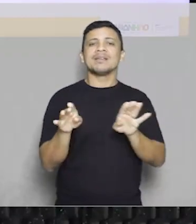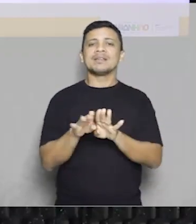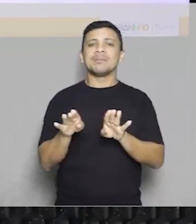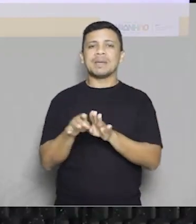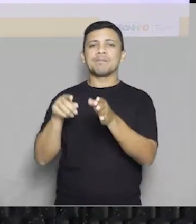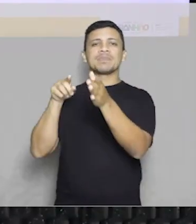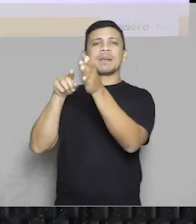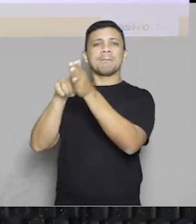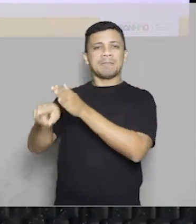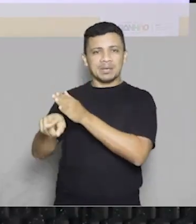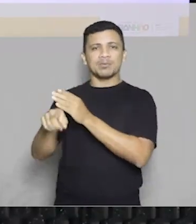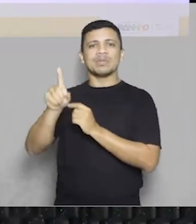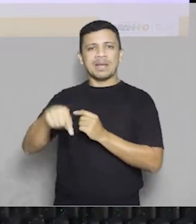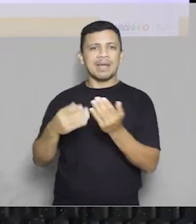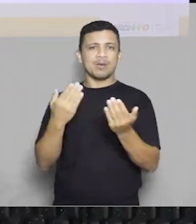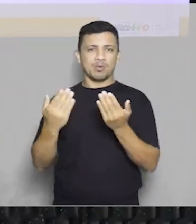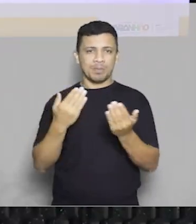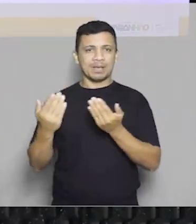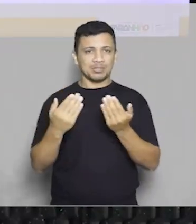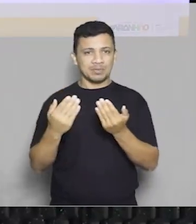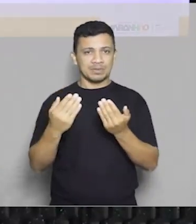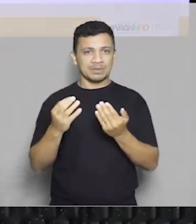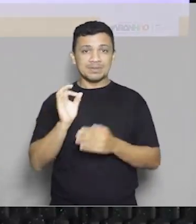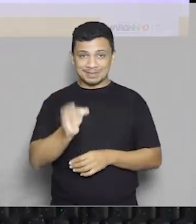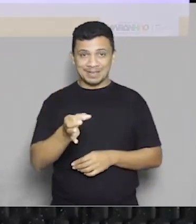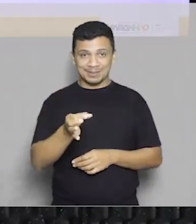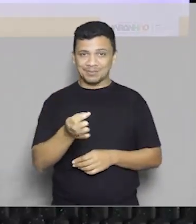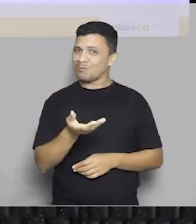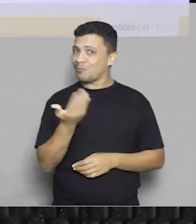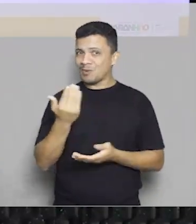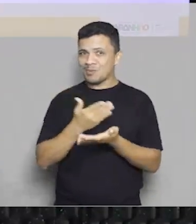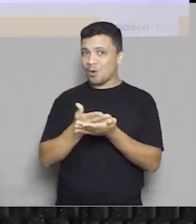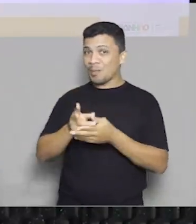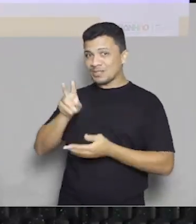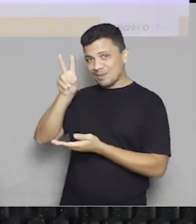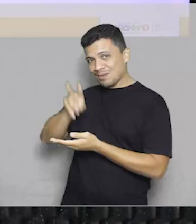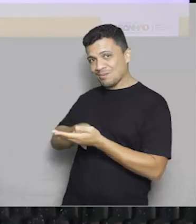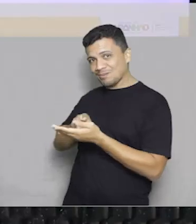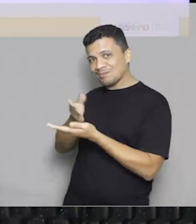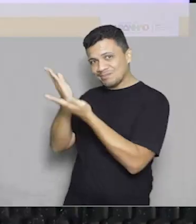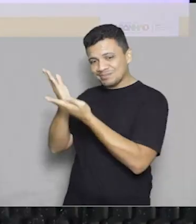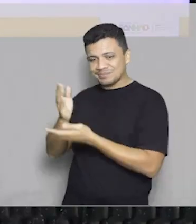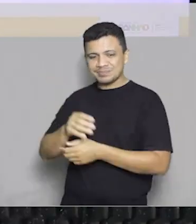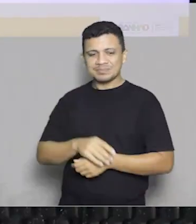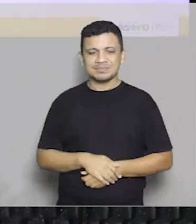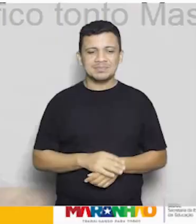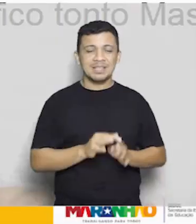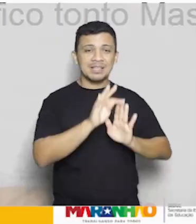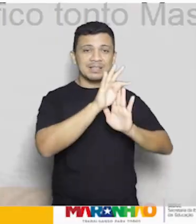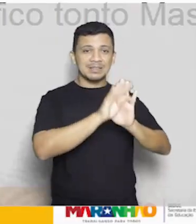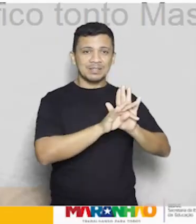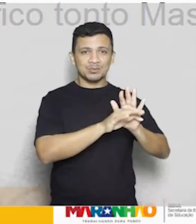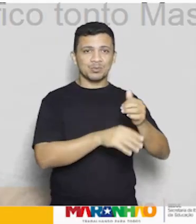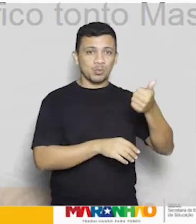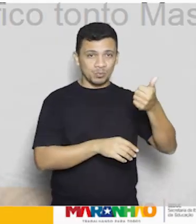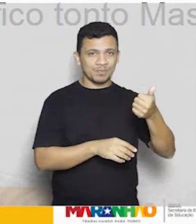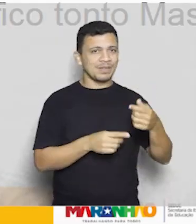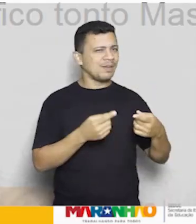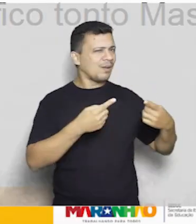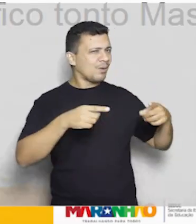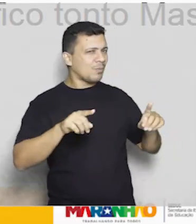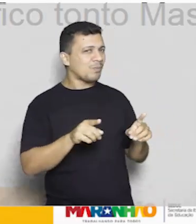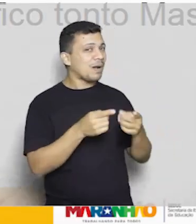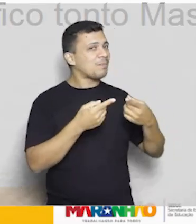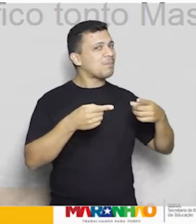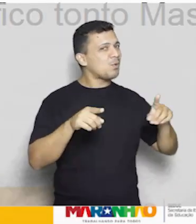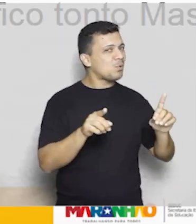sempre vai ser comparativa. Valeu? Então vamos lá, vamos começar a ler essa questão aqui. Texto 1 tem uma música. Aí eu já